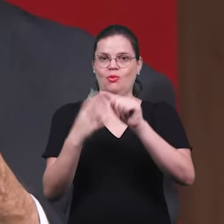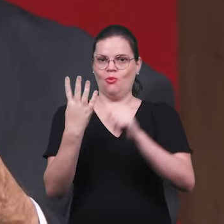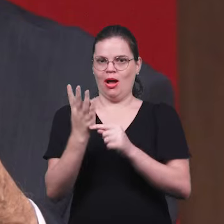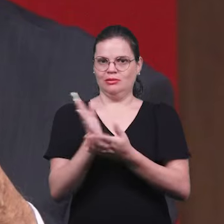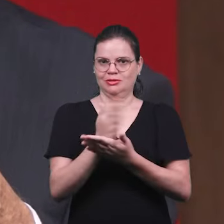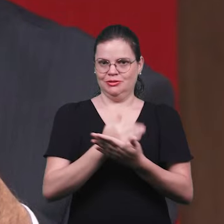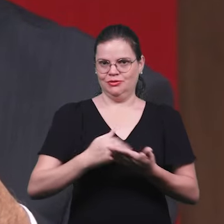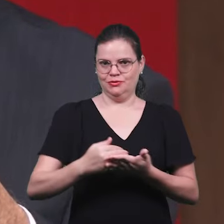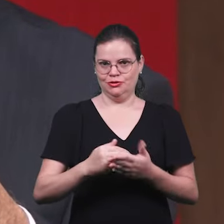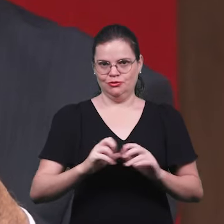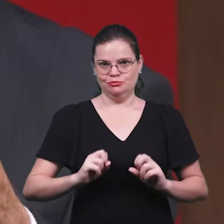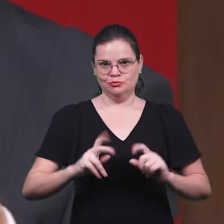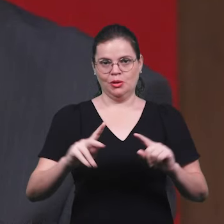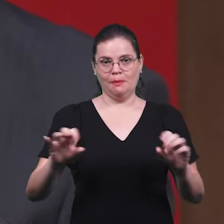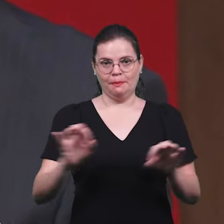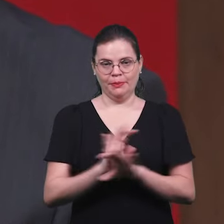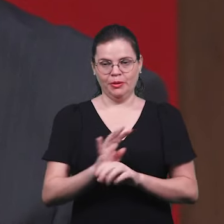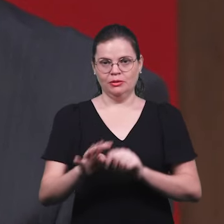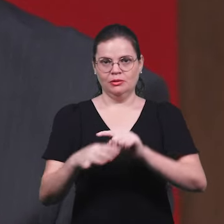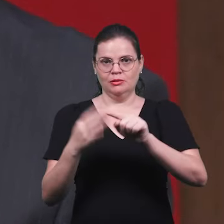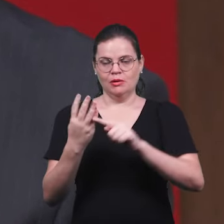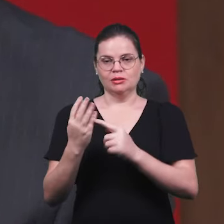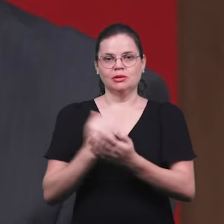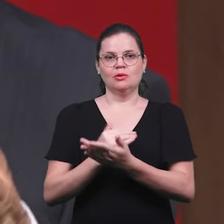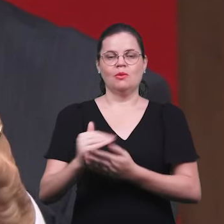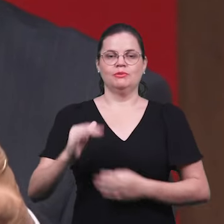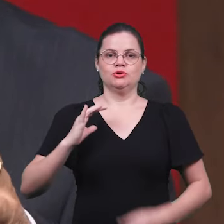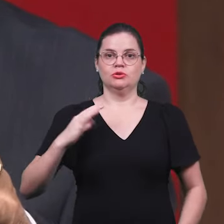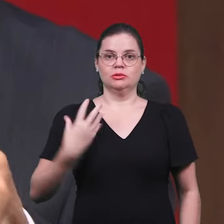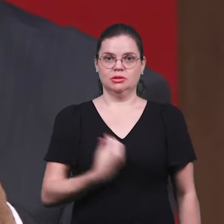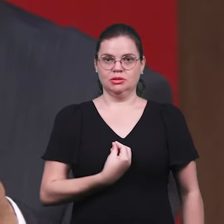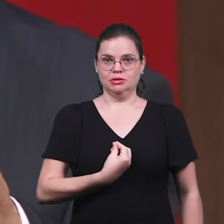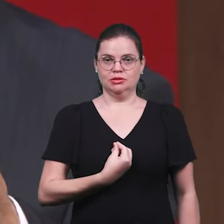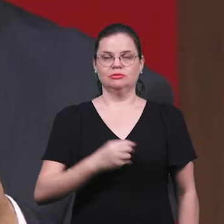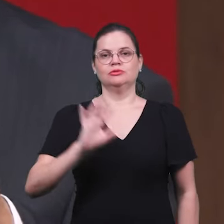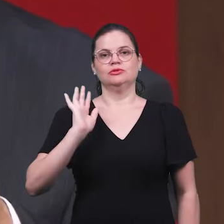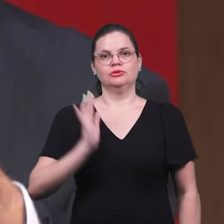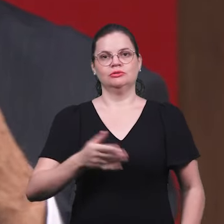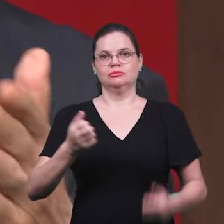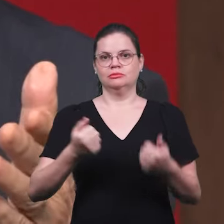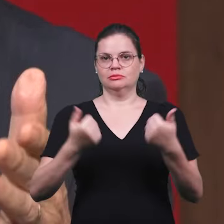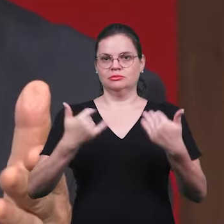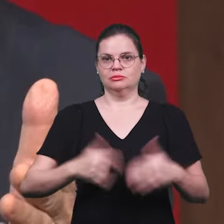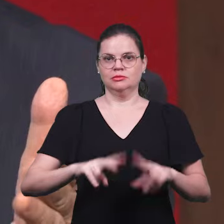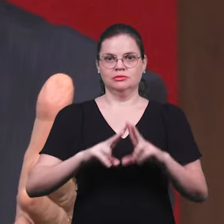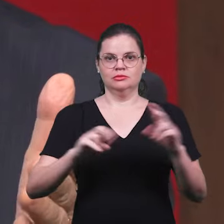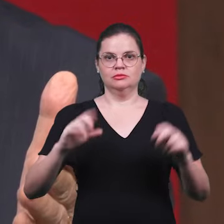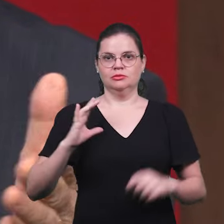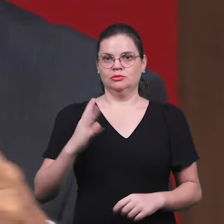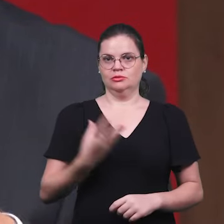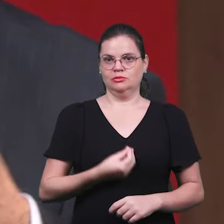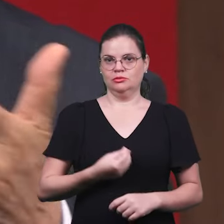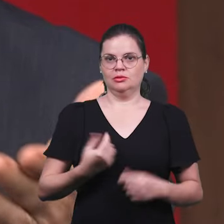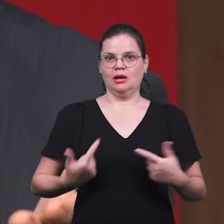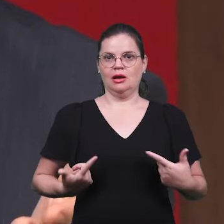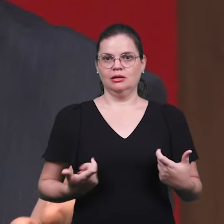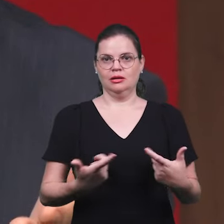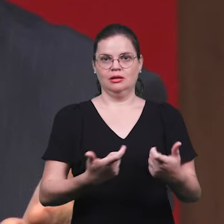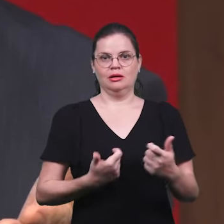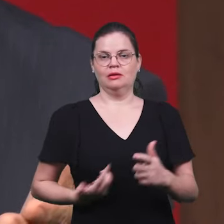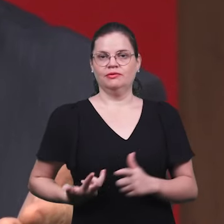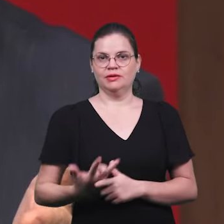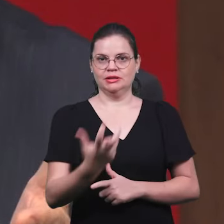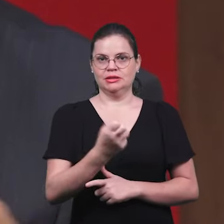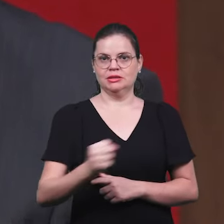em Constantino. Acabamos de dizer sobre ele que ele venceu a guerra, se tornou